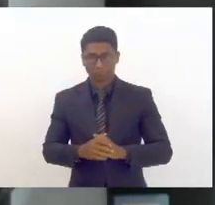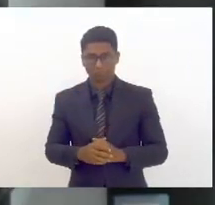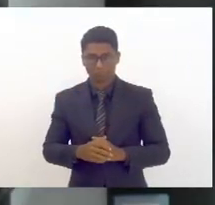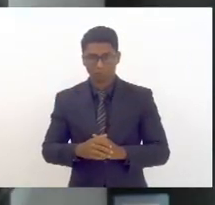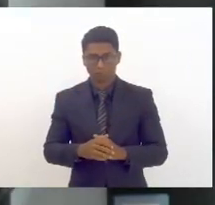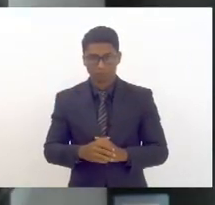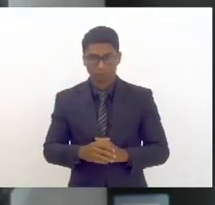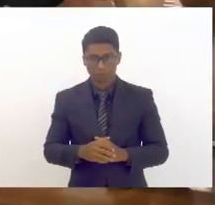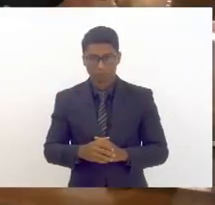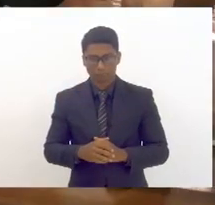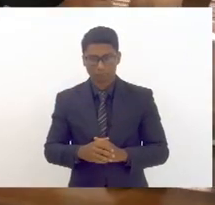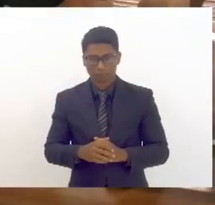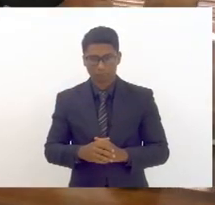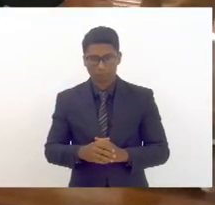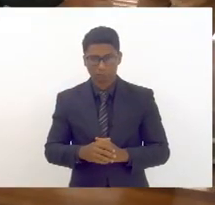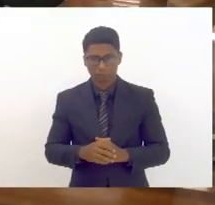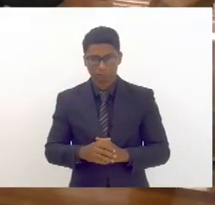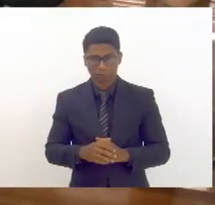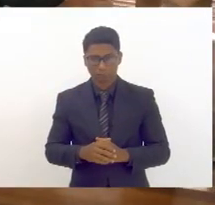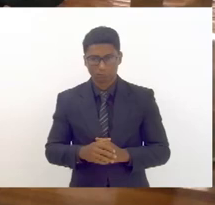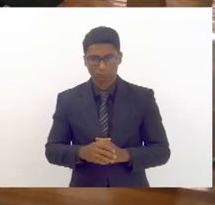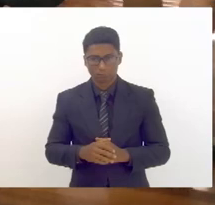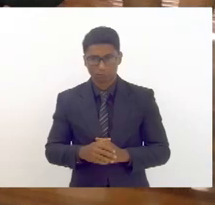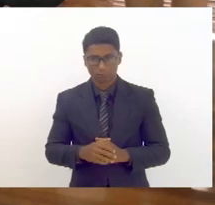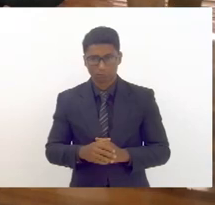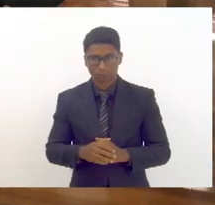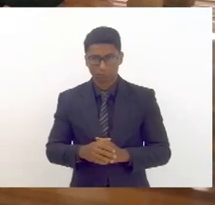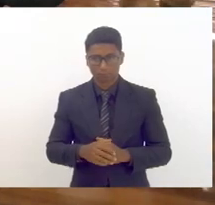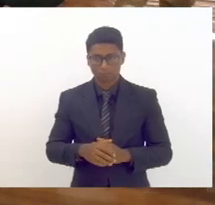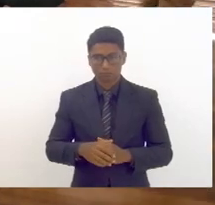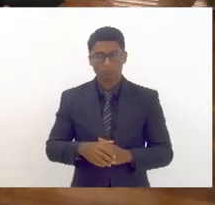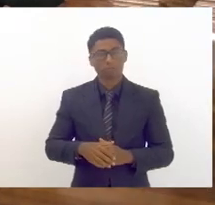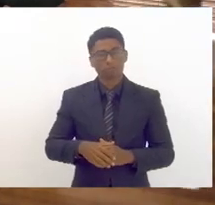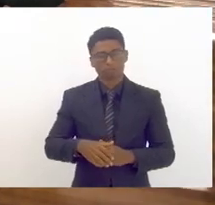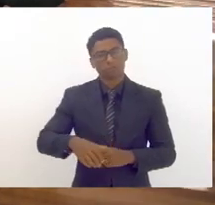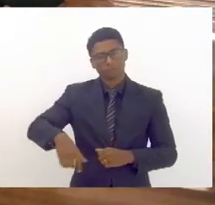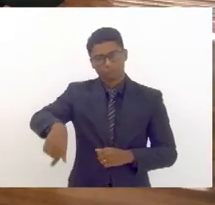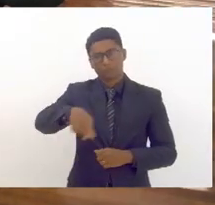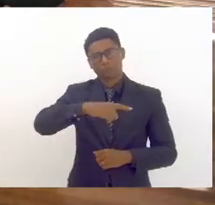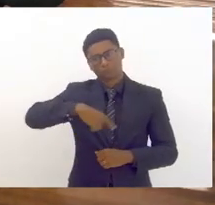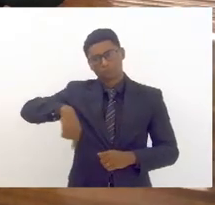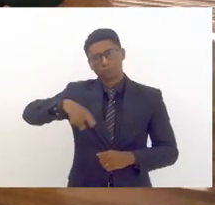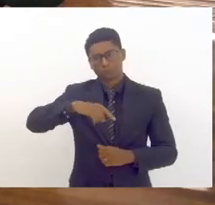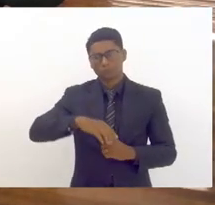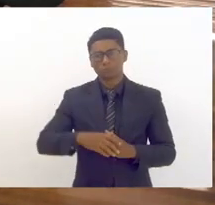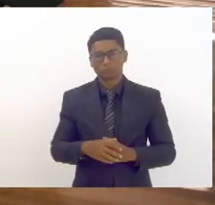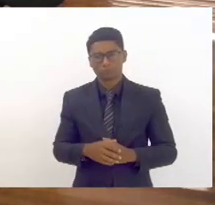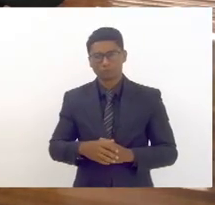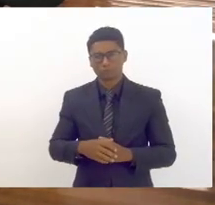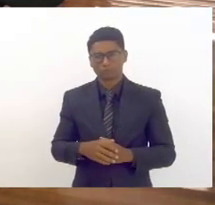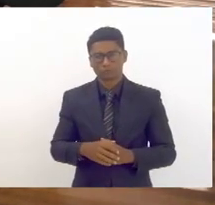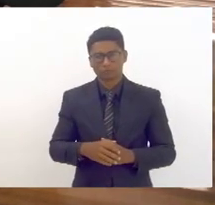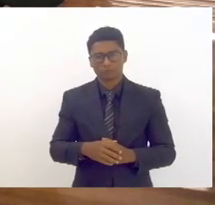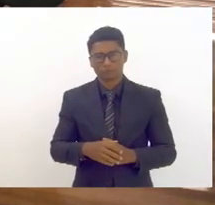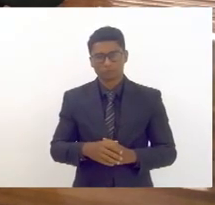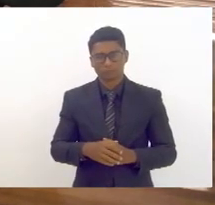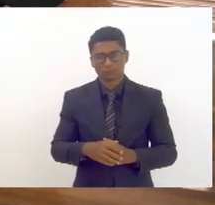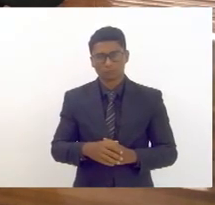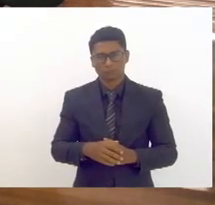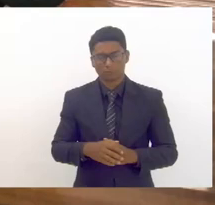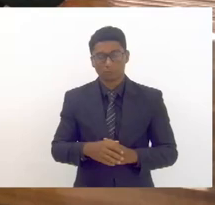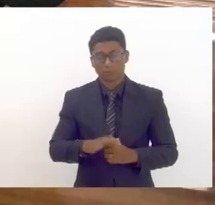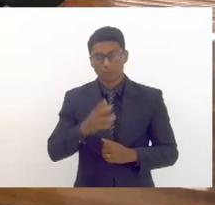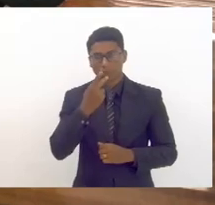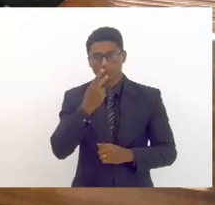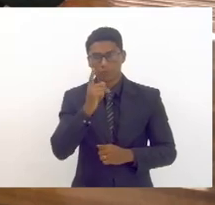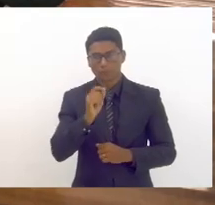Então, assim, a gente está, obviamente, como comentei, fechando o cronograma, né? A gente até faz, e, enfim, como um comentário só adicional, a